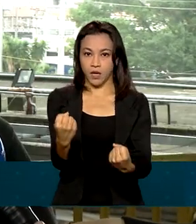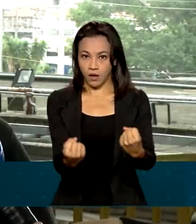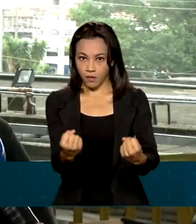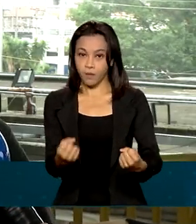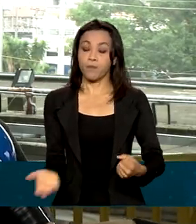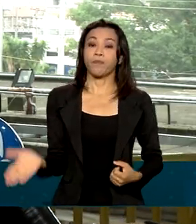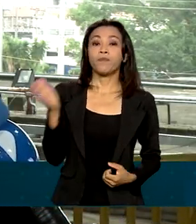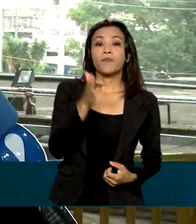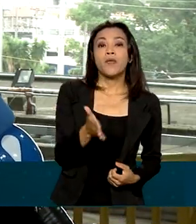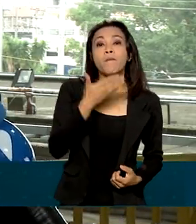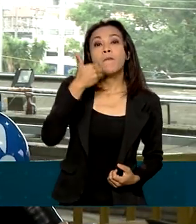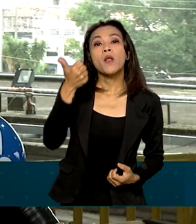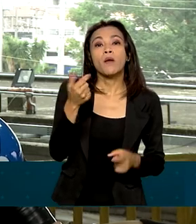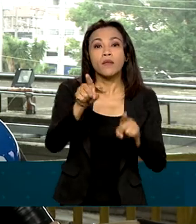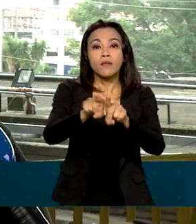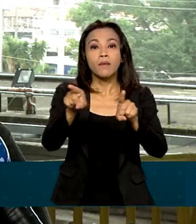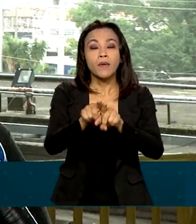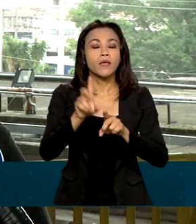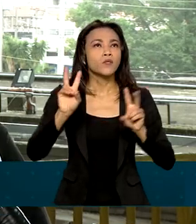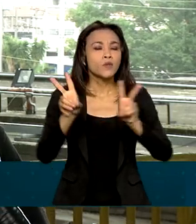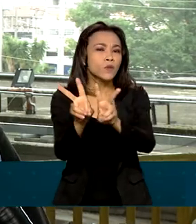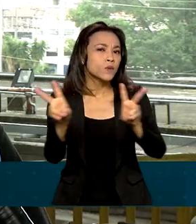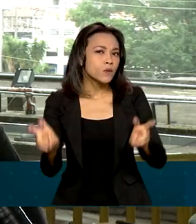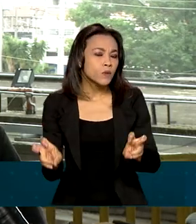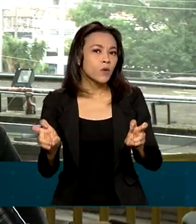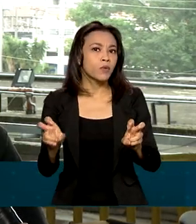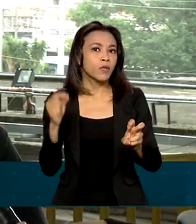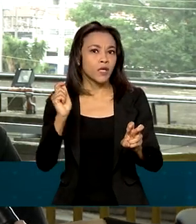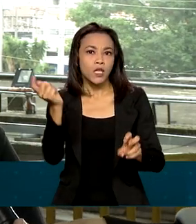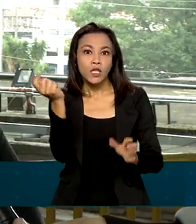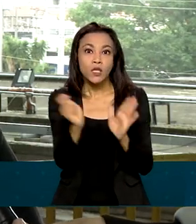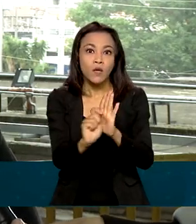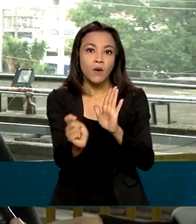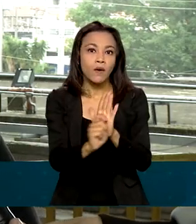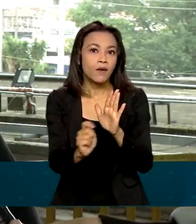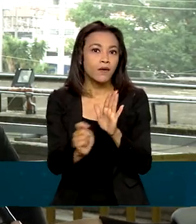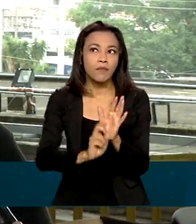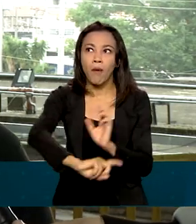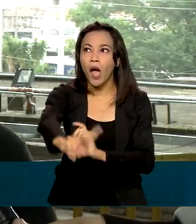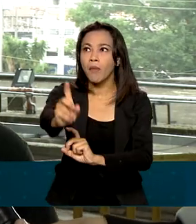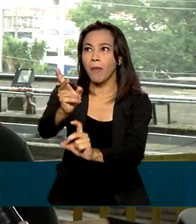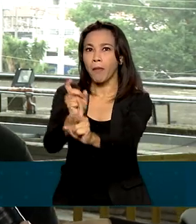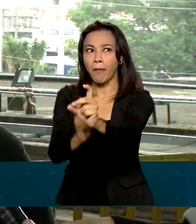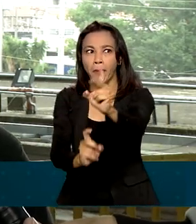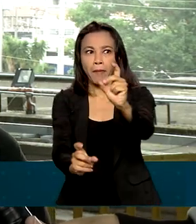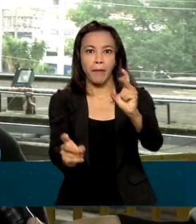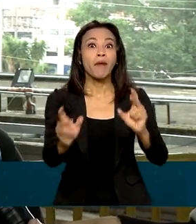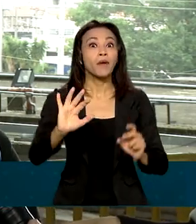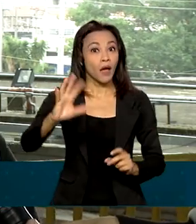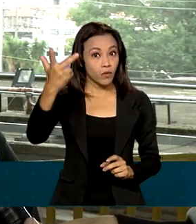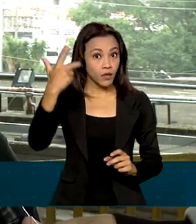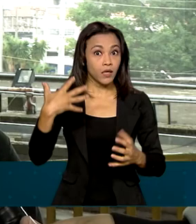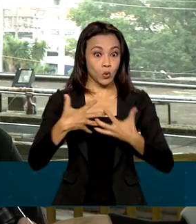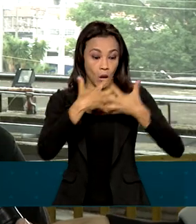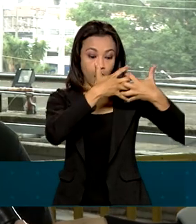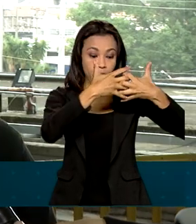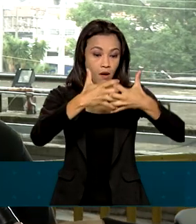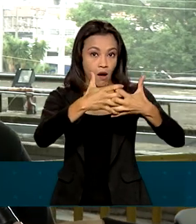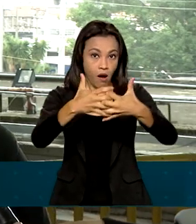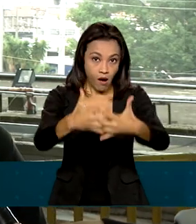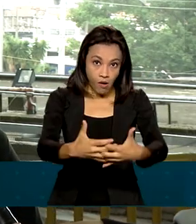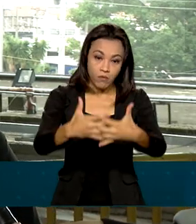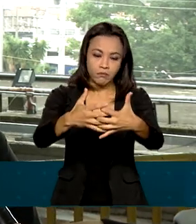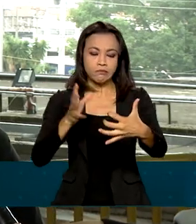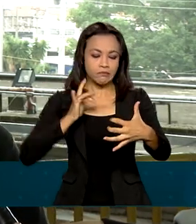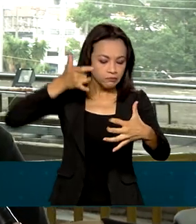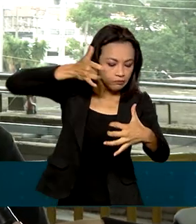também a parte de questões relacionadas a tráfico de droga, que hoje é uma realidade também. Muitas vezes o caminhão acaba transportando